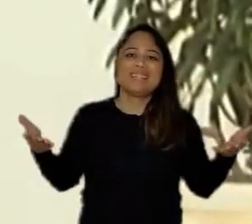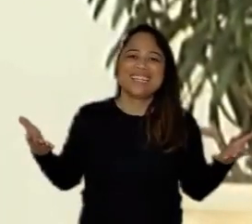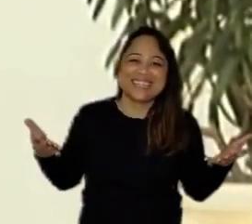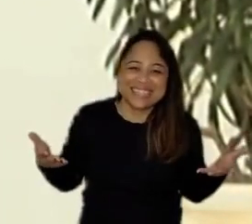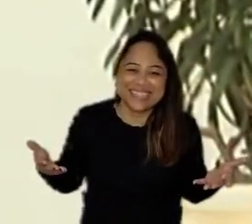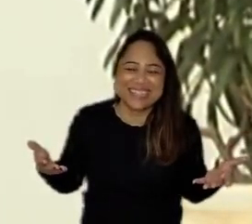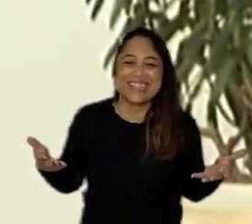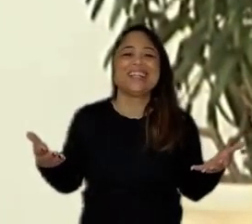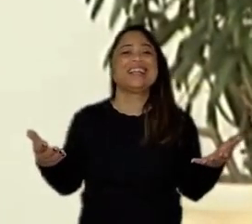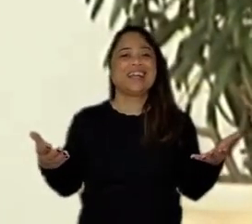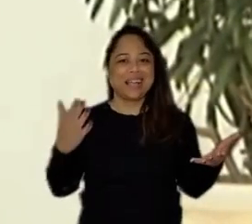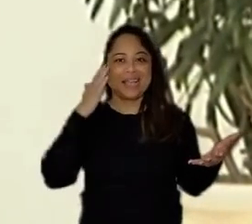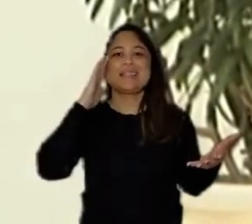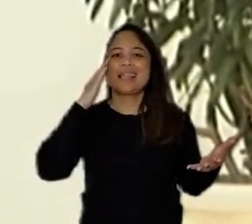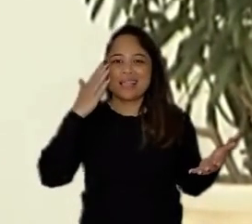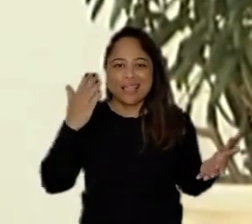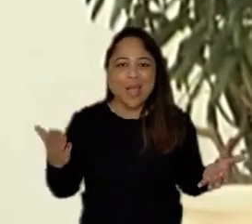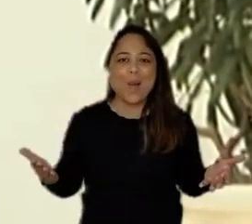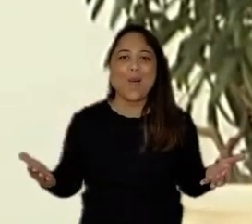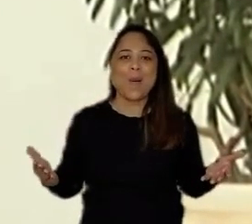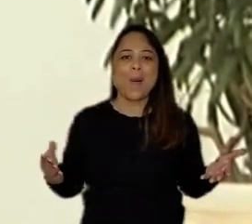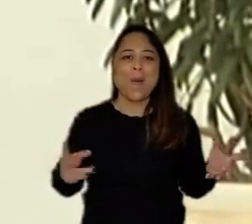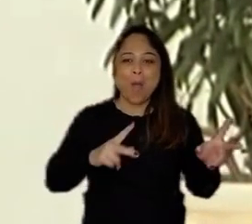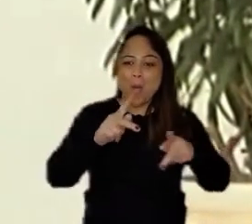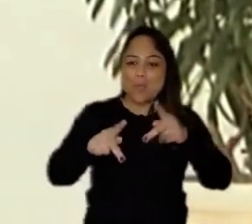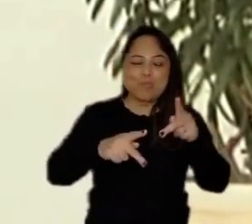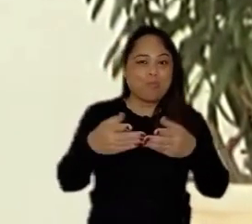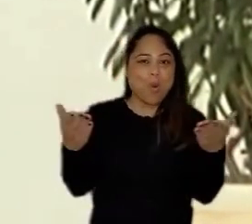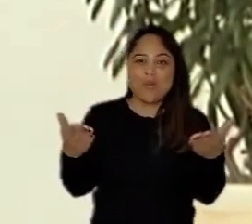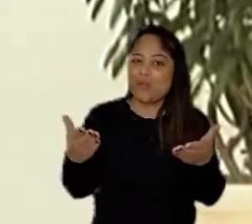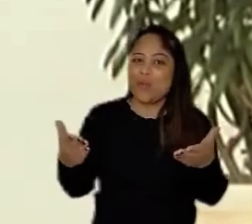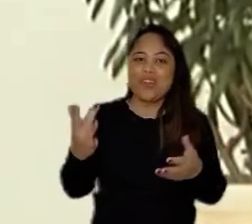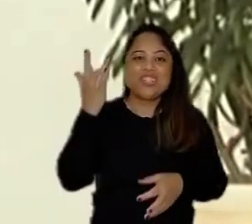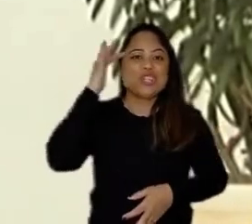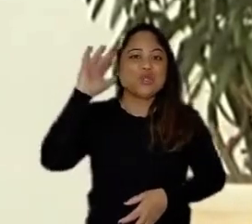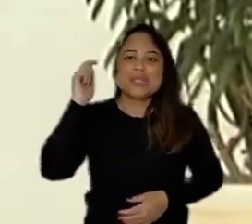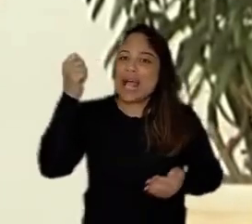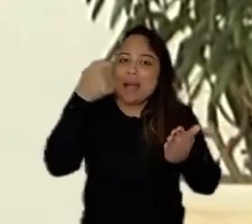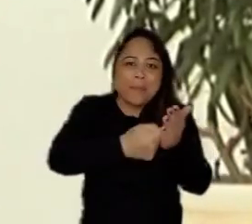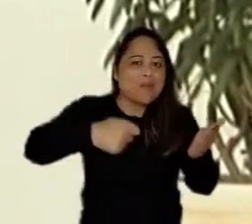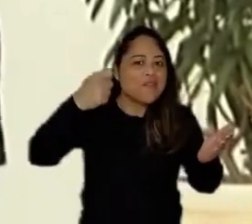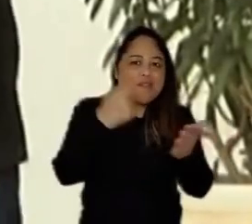Fala para quem está do seu lado: é uma geração sem esforço.